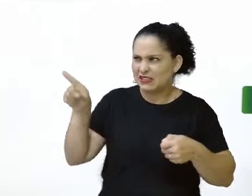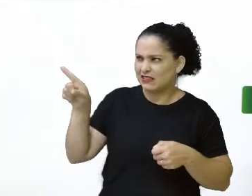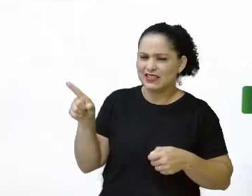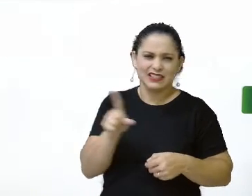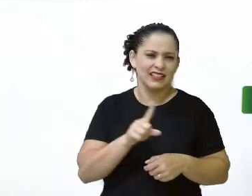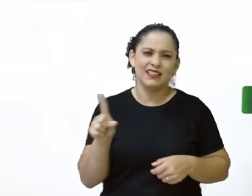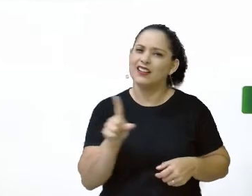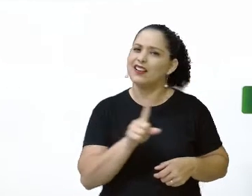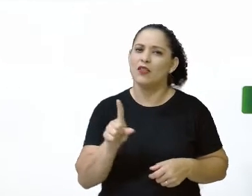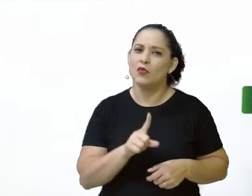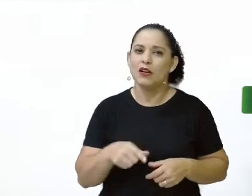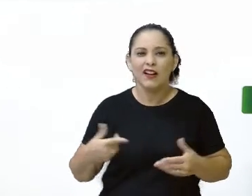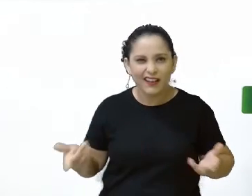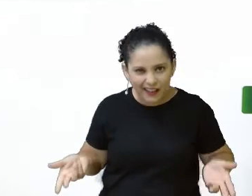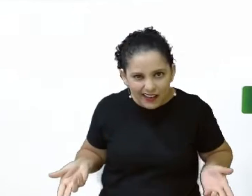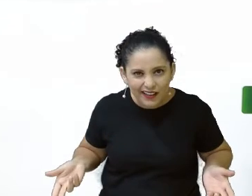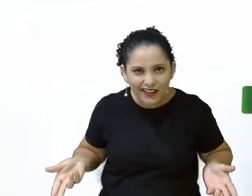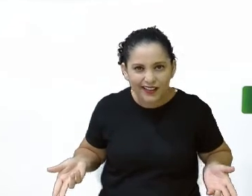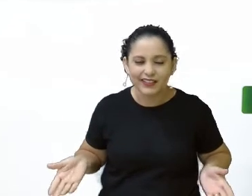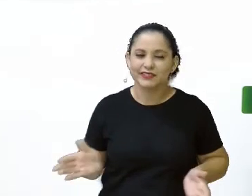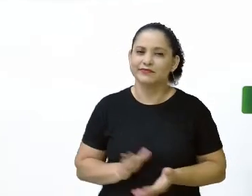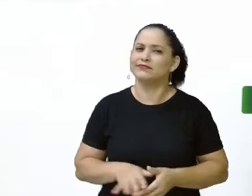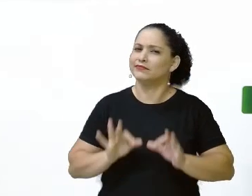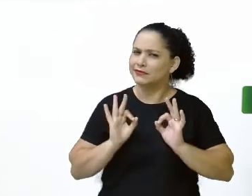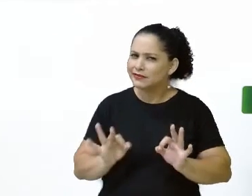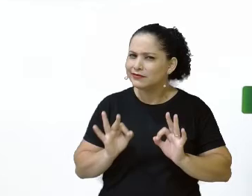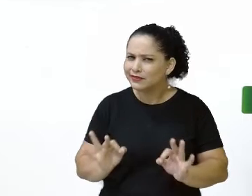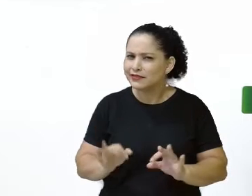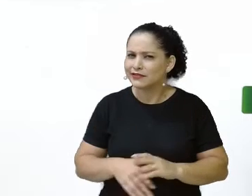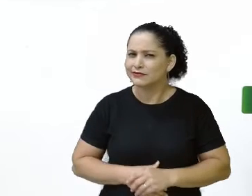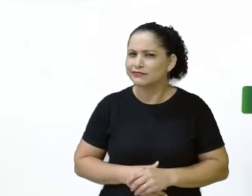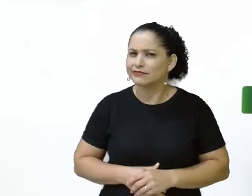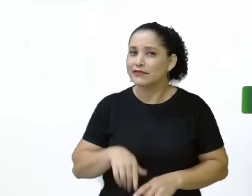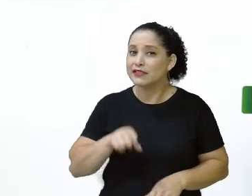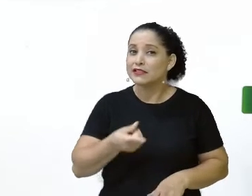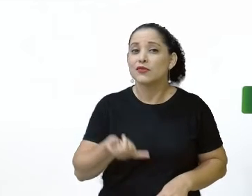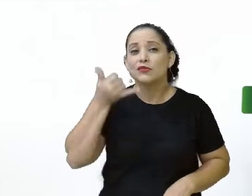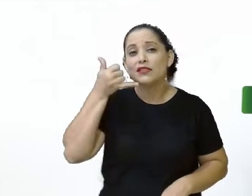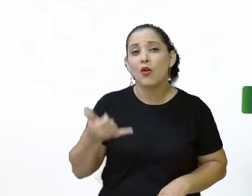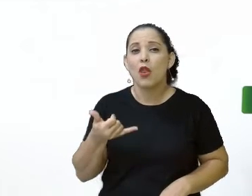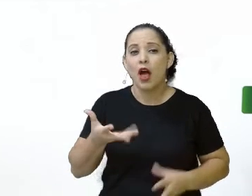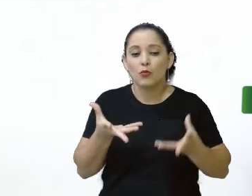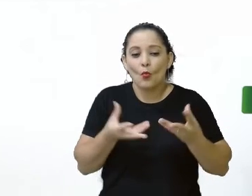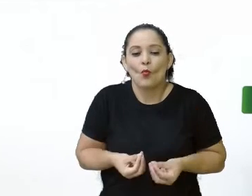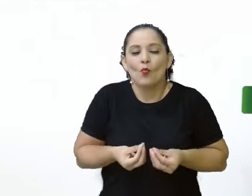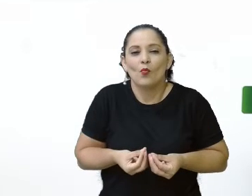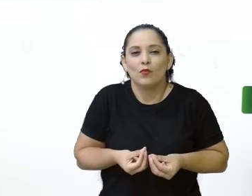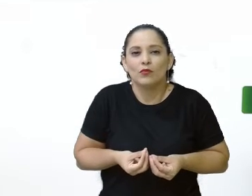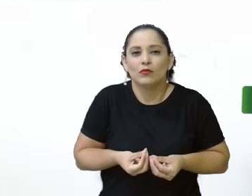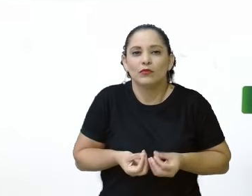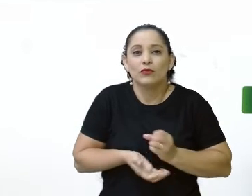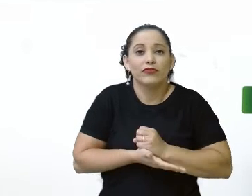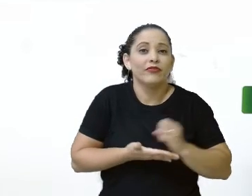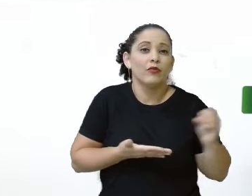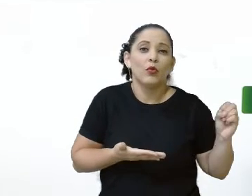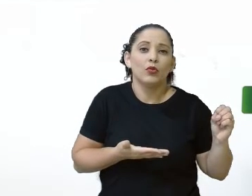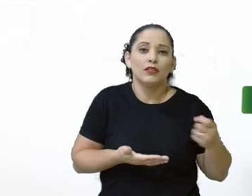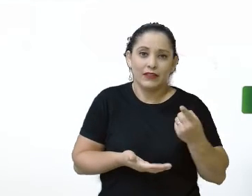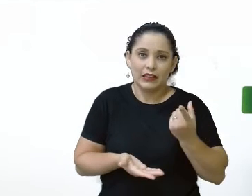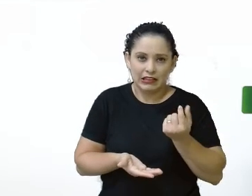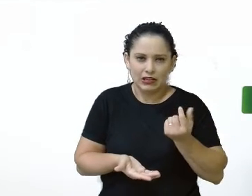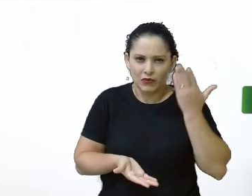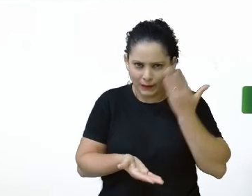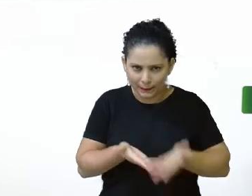falando. É mesmo? Tem certeza? E se teu celular descarregar na hora, tu vai fazer como? Tu vai perder dinheiro,